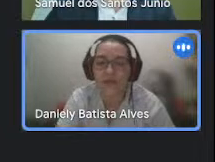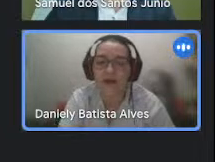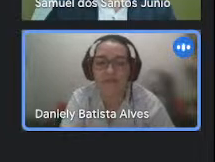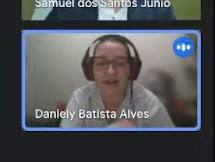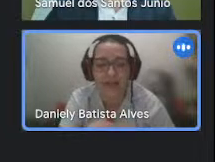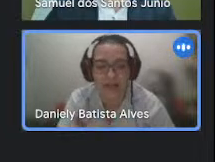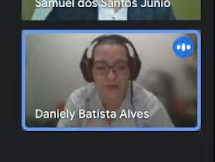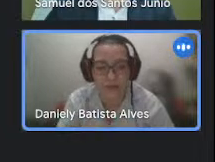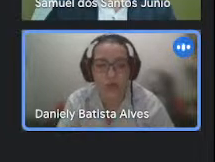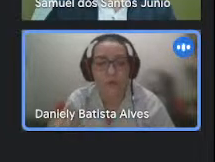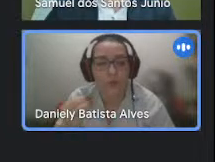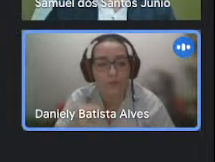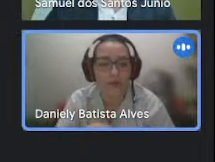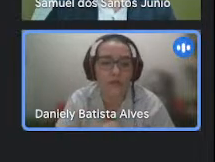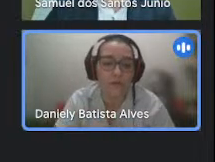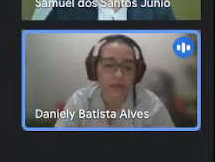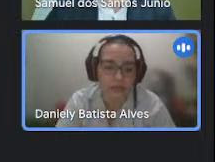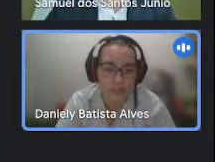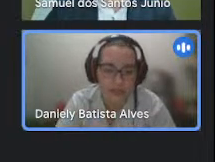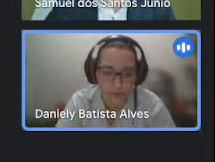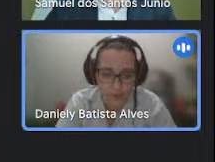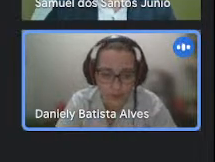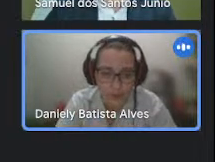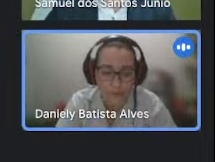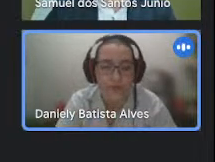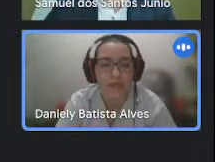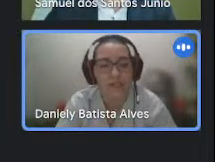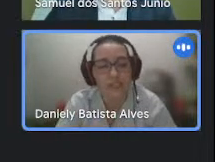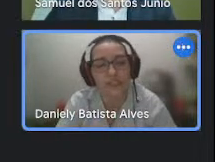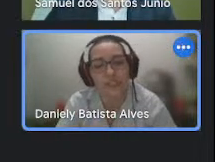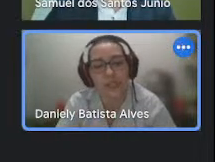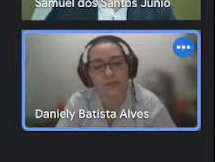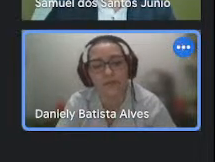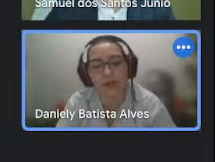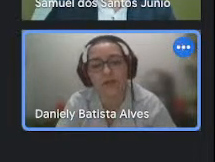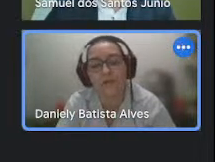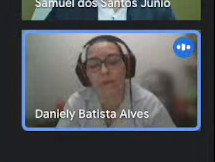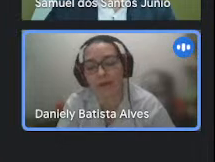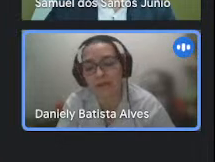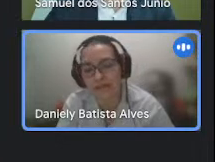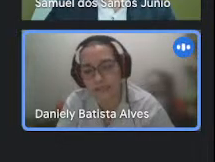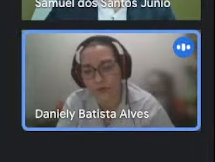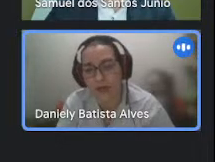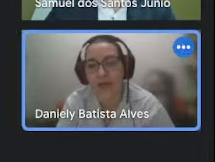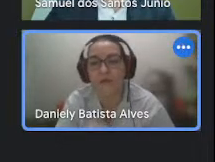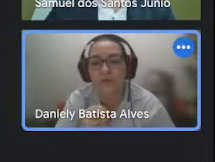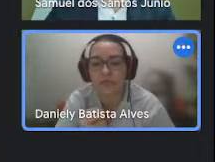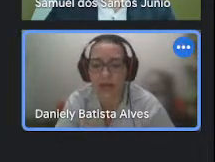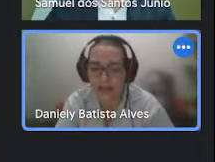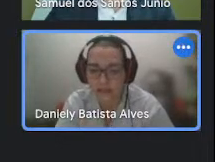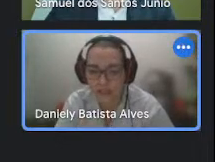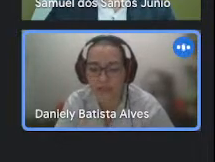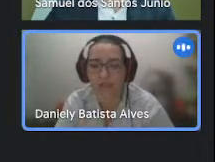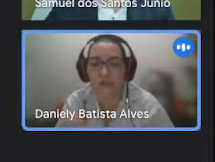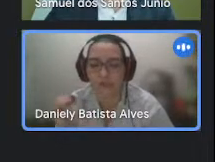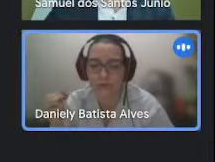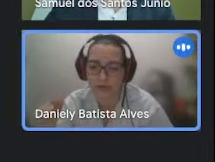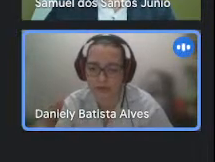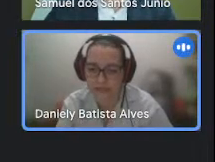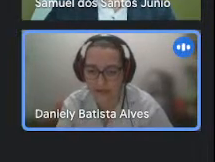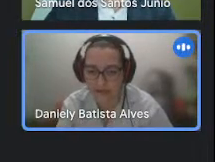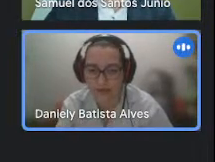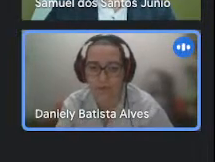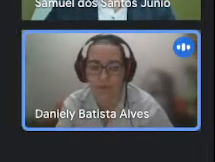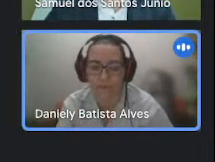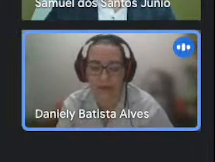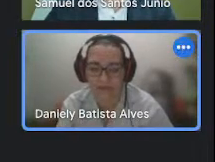são avaliados por meio do ambiente eletrônico que a gente chama de Plataforma Brasil. É o site, nós vamos conhecer